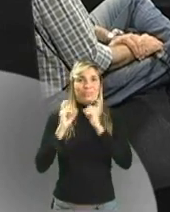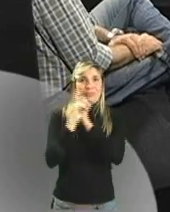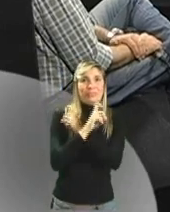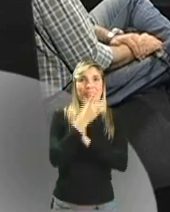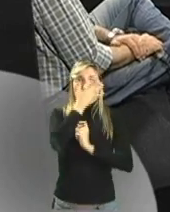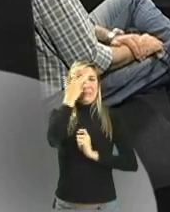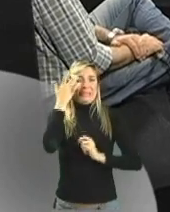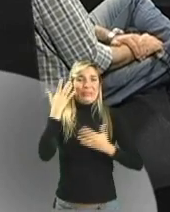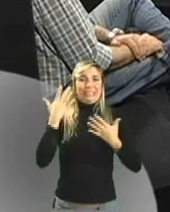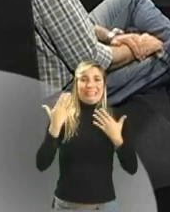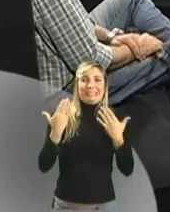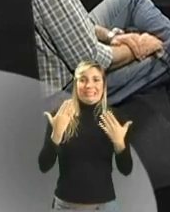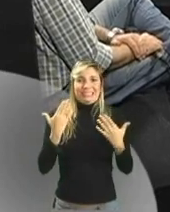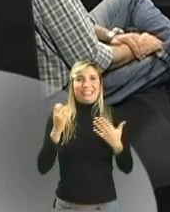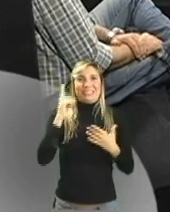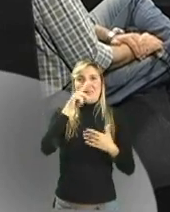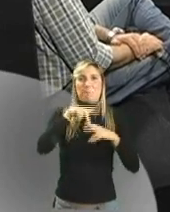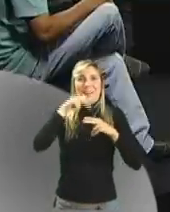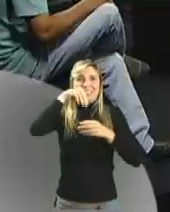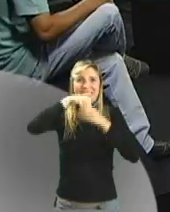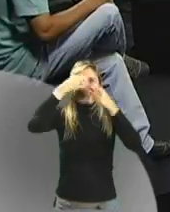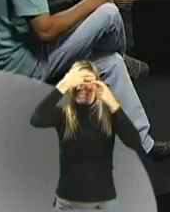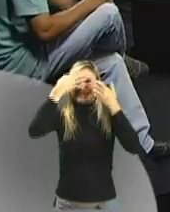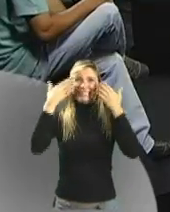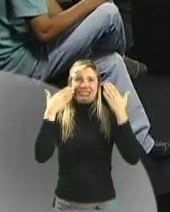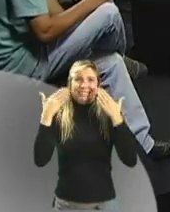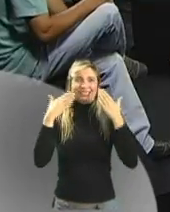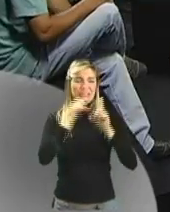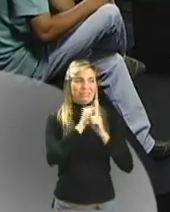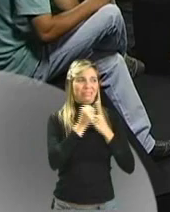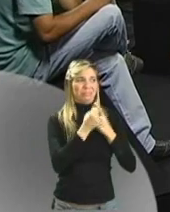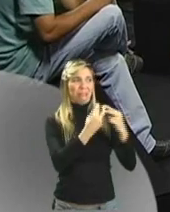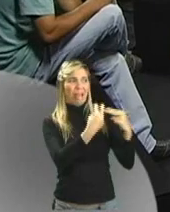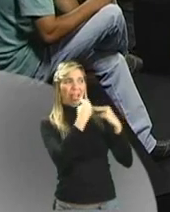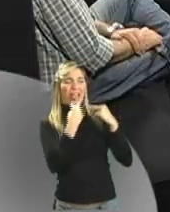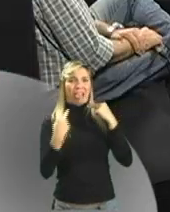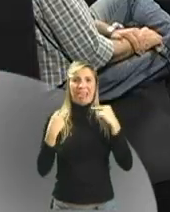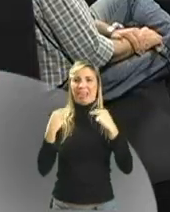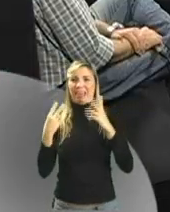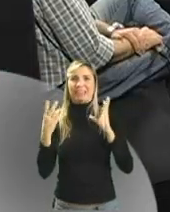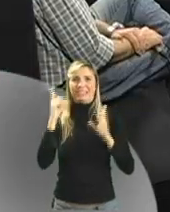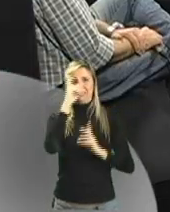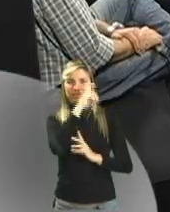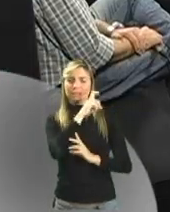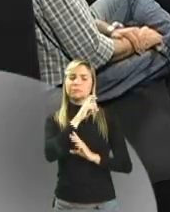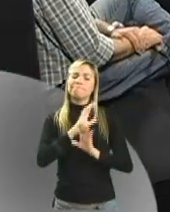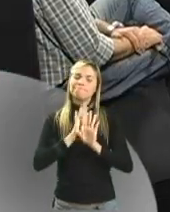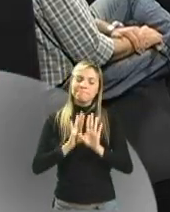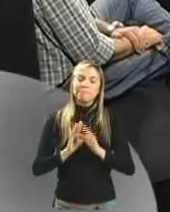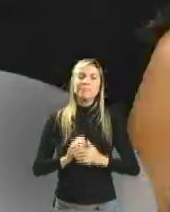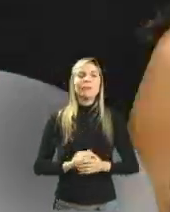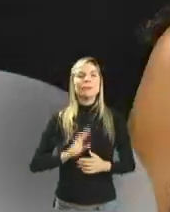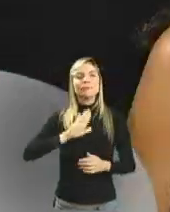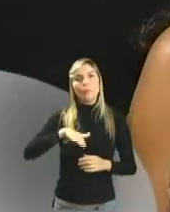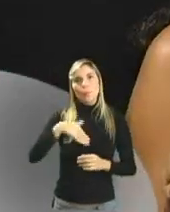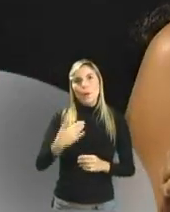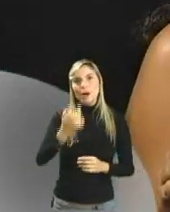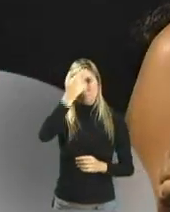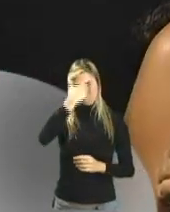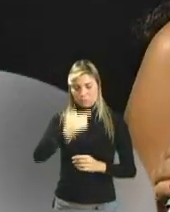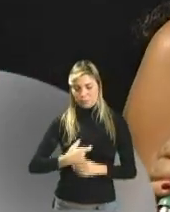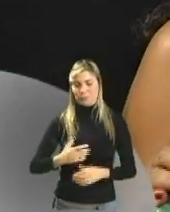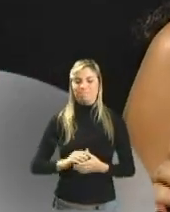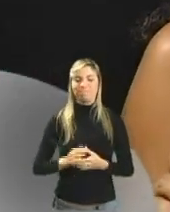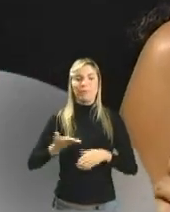pessoa lidar com isso, né? Uma complexidade psicológica e social também. Quando o paciente